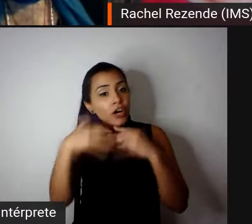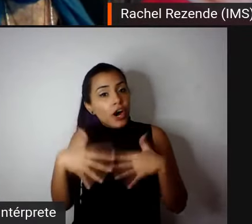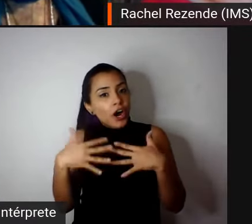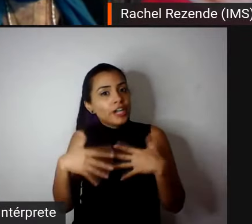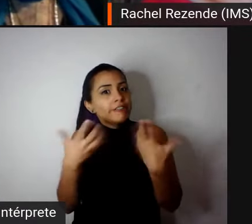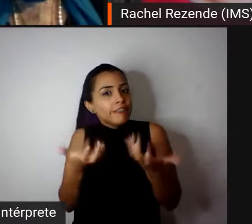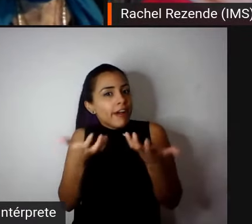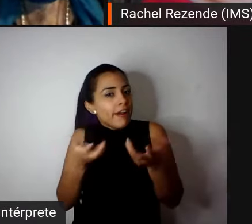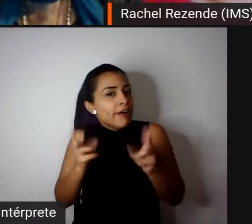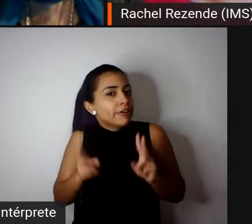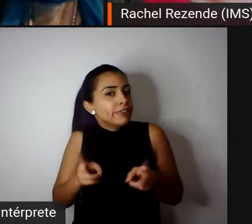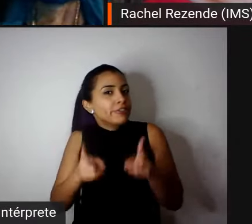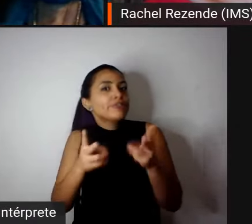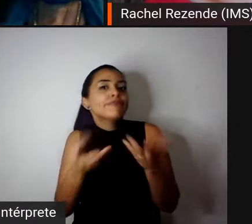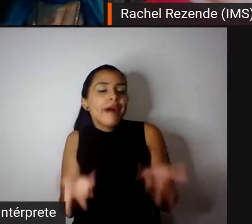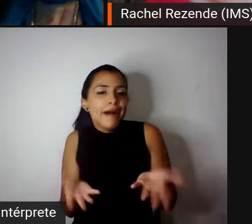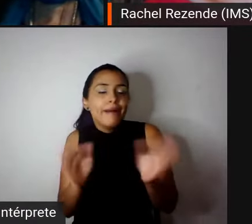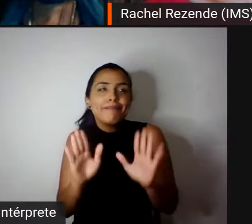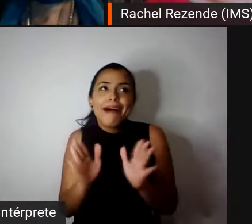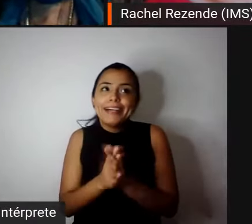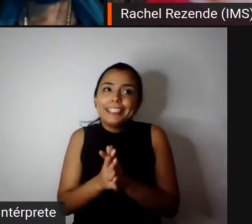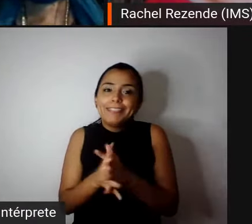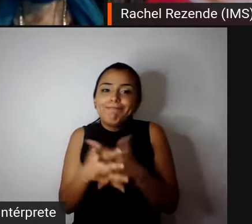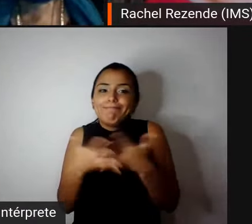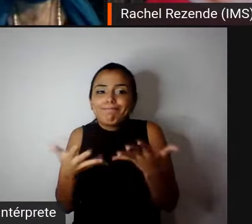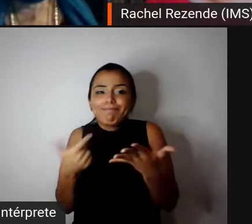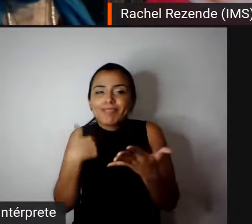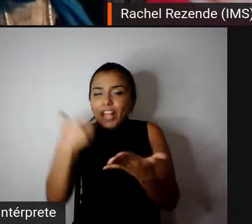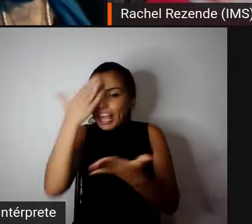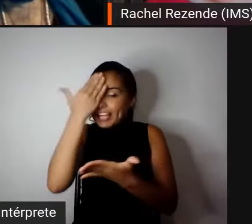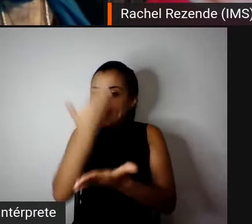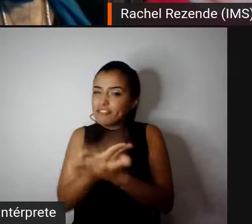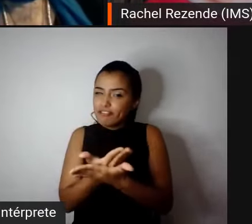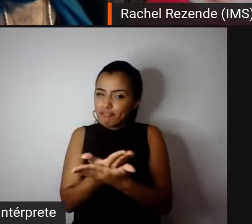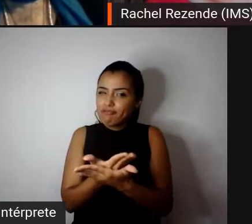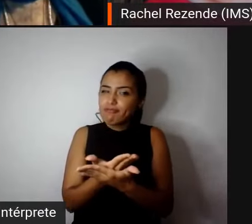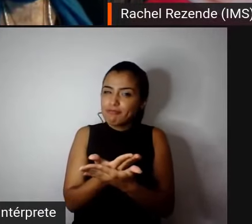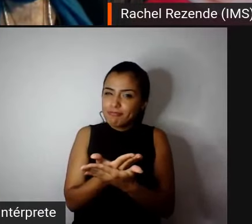também, mas eu acho importante, né,